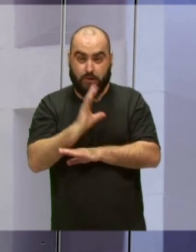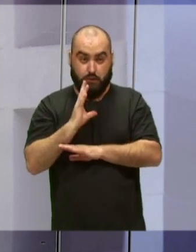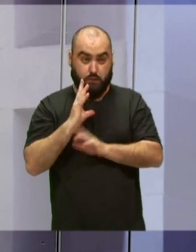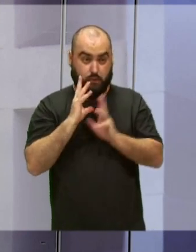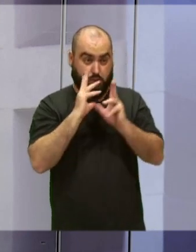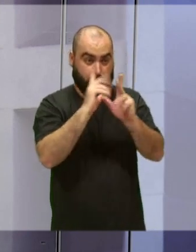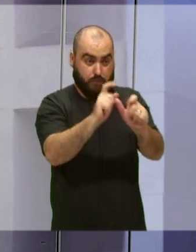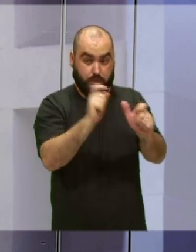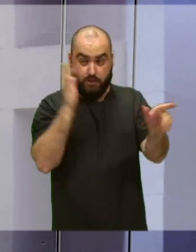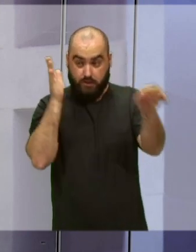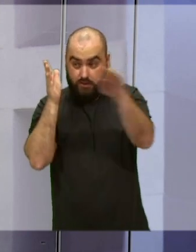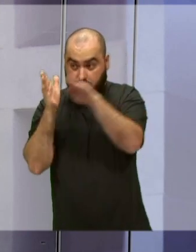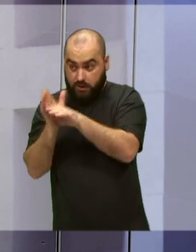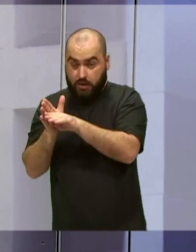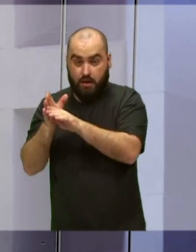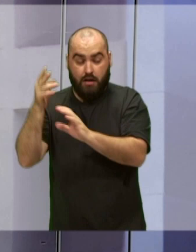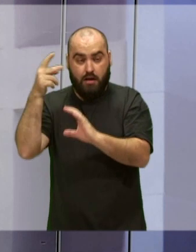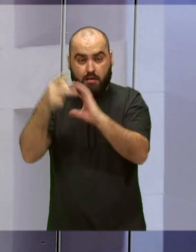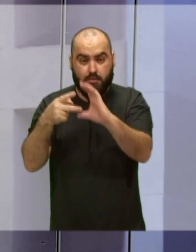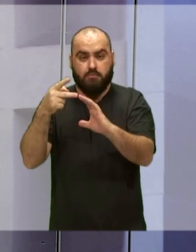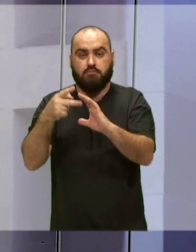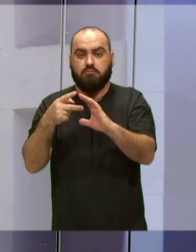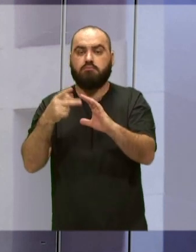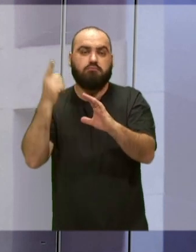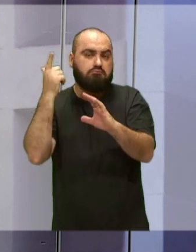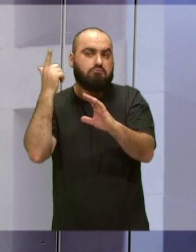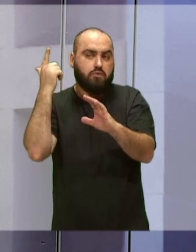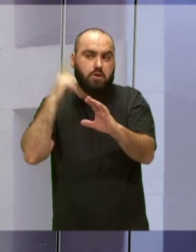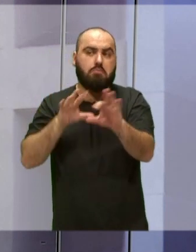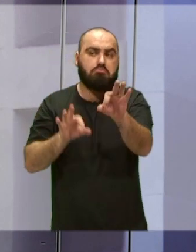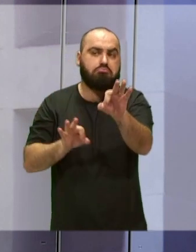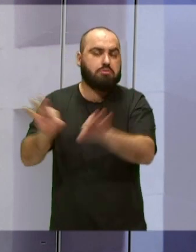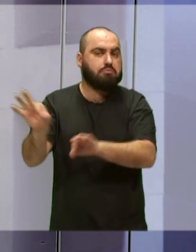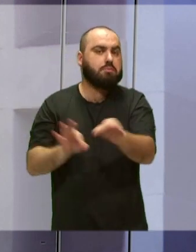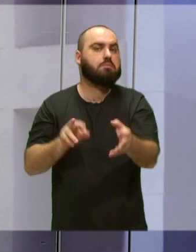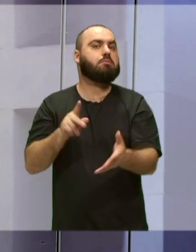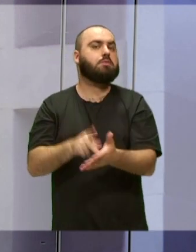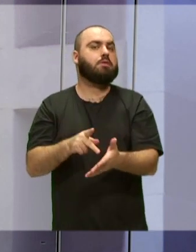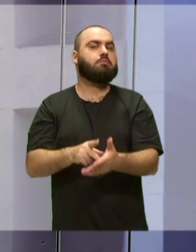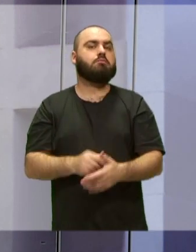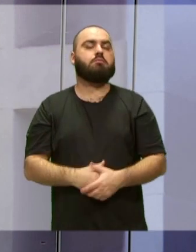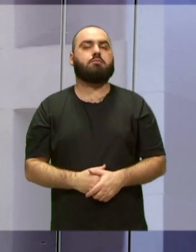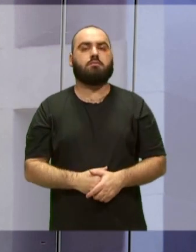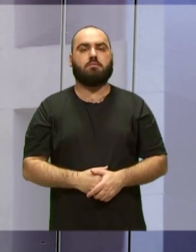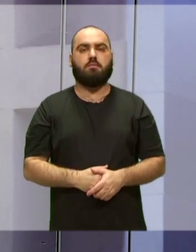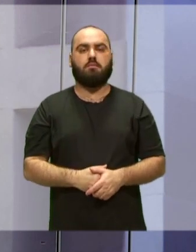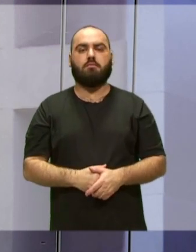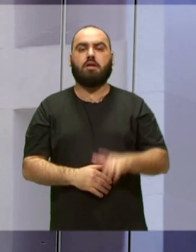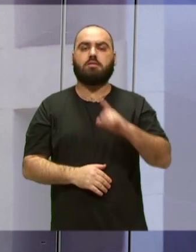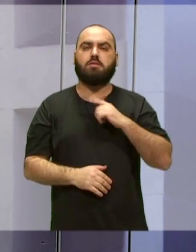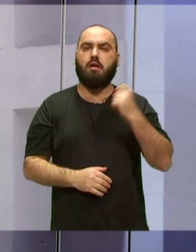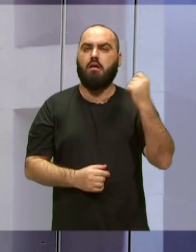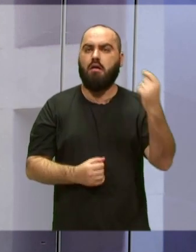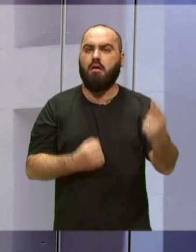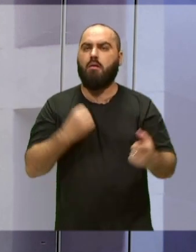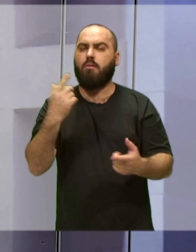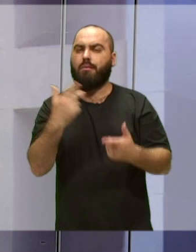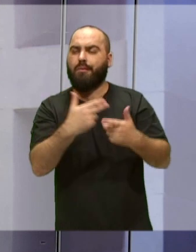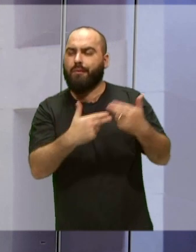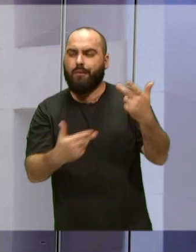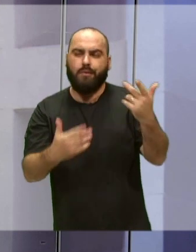pra Câmara ele tá tá tá bem ajustado sabe Maurício a gente a gente tinha algumas assim as aberrações